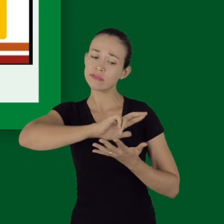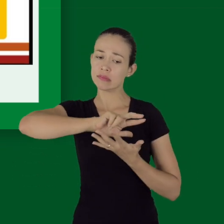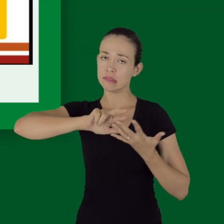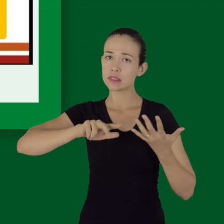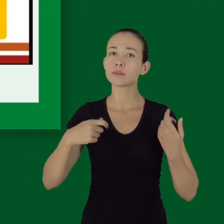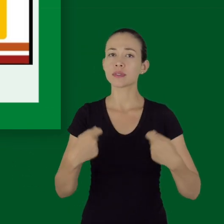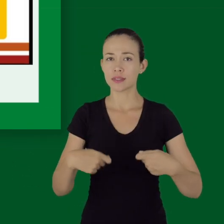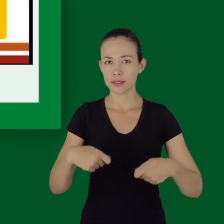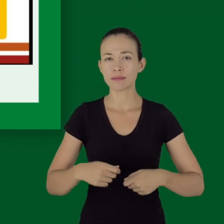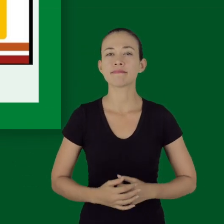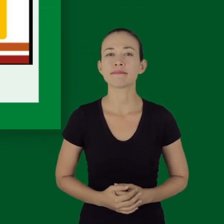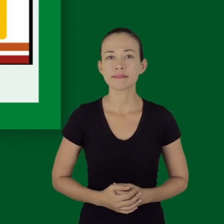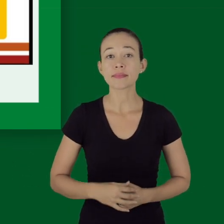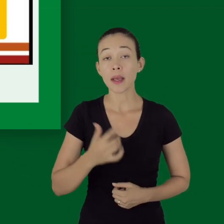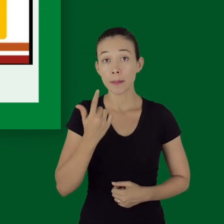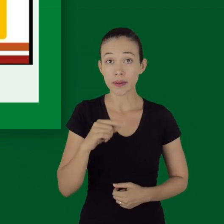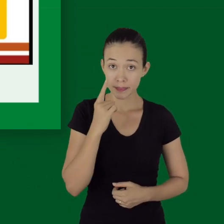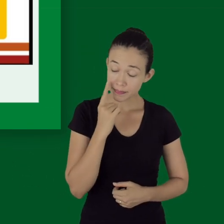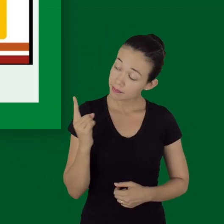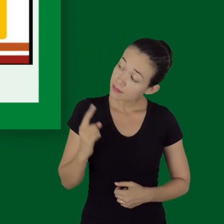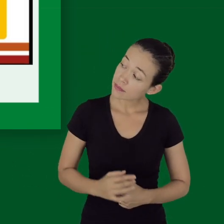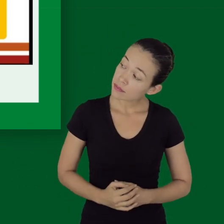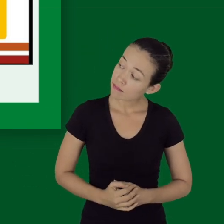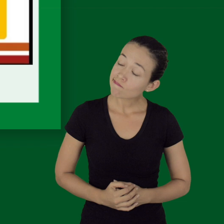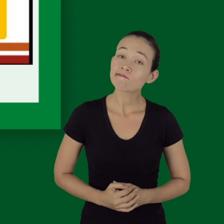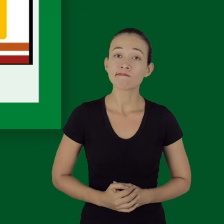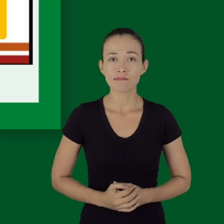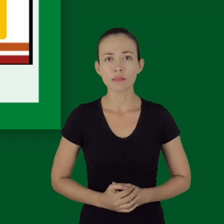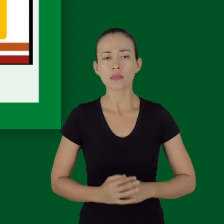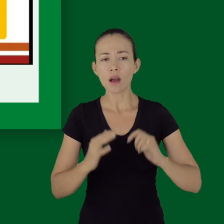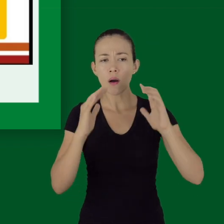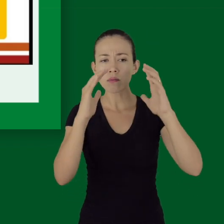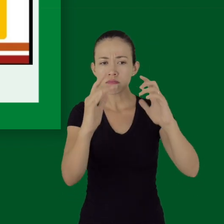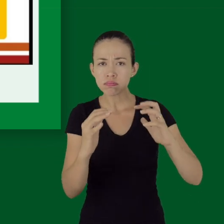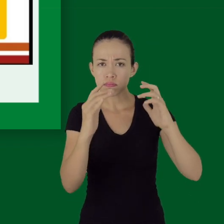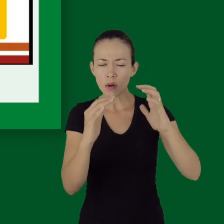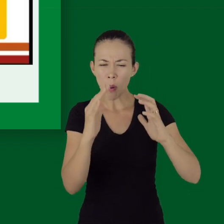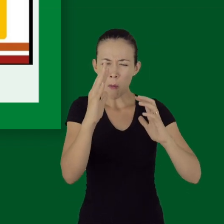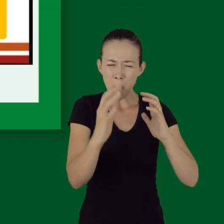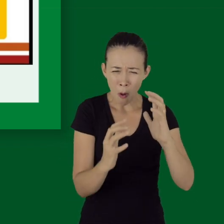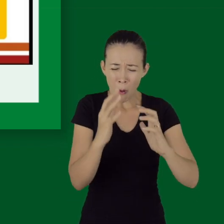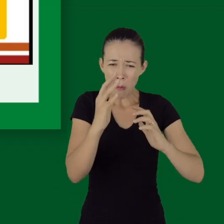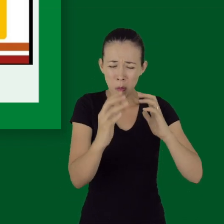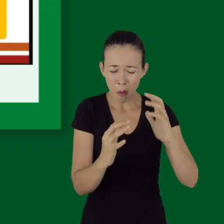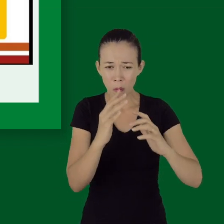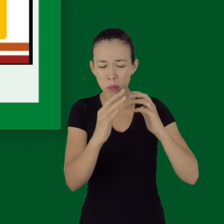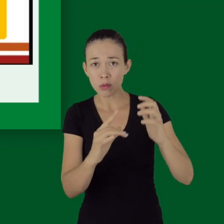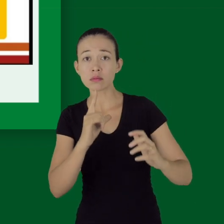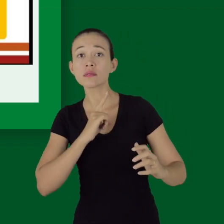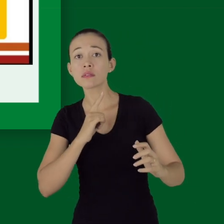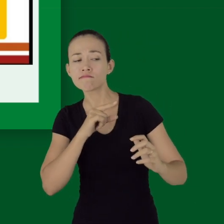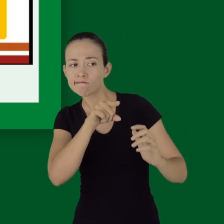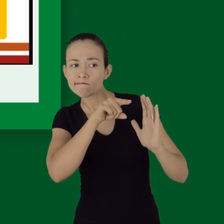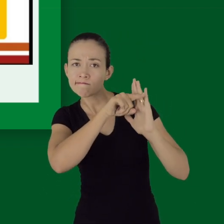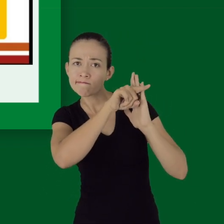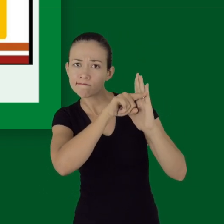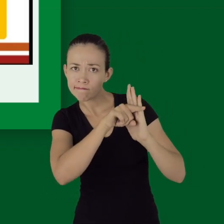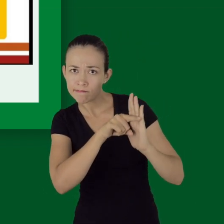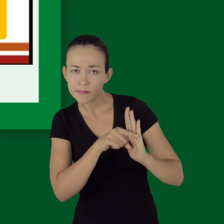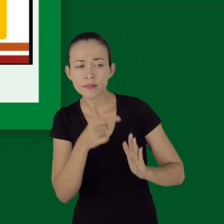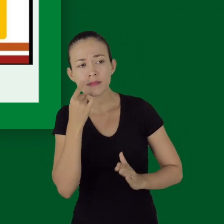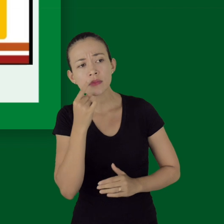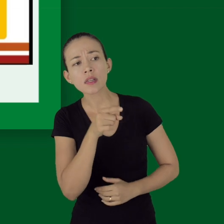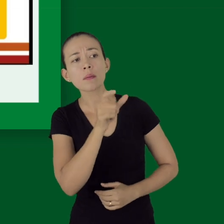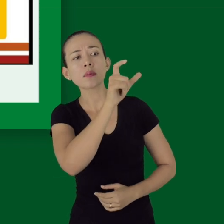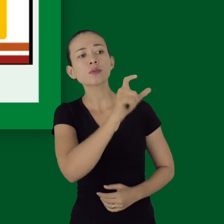de exame neurológico é o que a gente precisa, né, chamar a atenção aqui, que é um paciente que normalmente, ele, de um modo geral, ele não